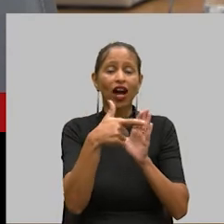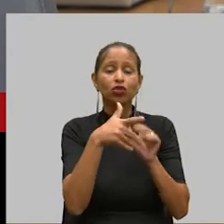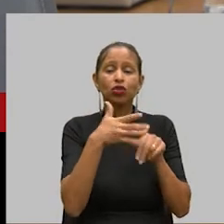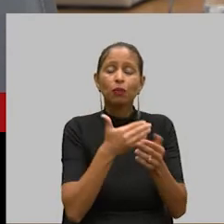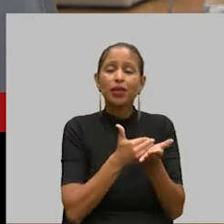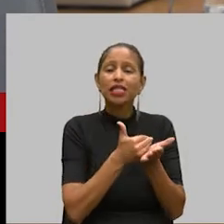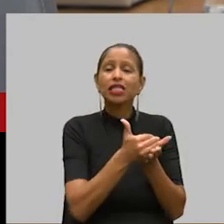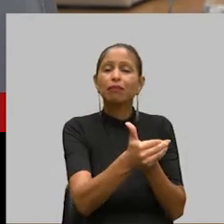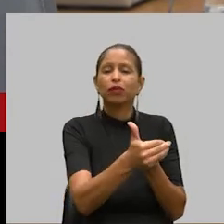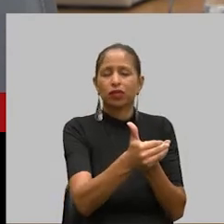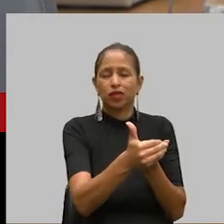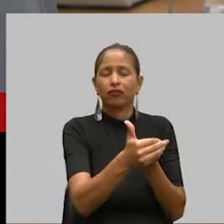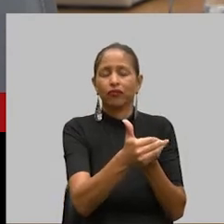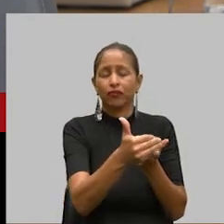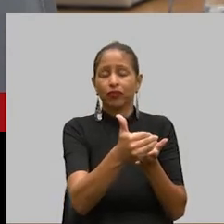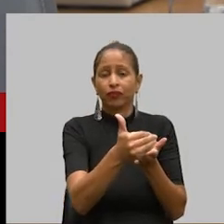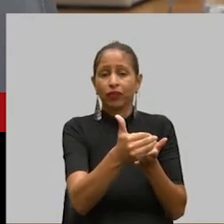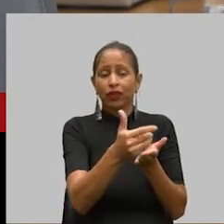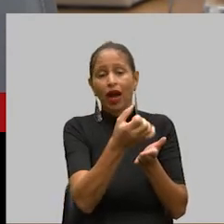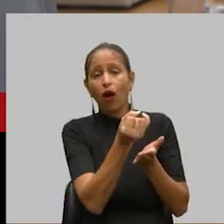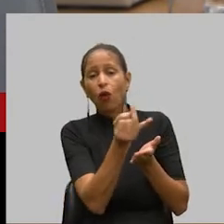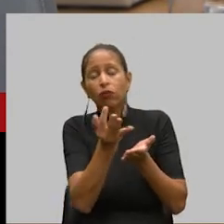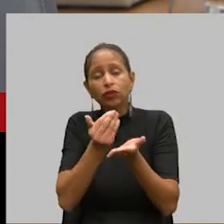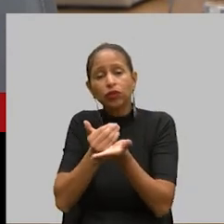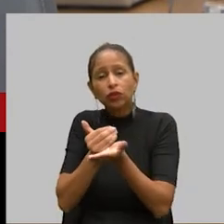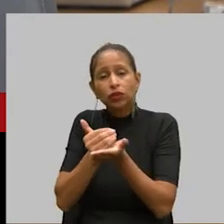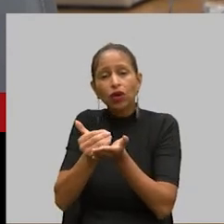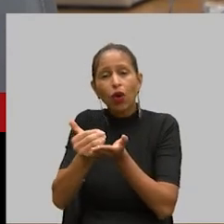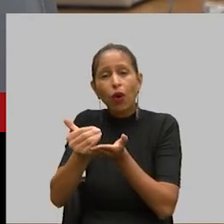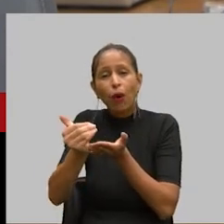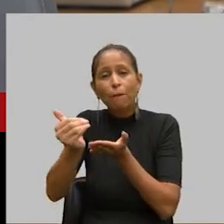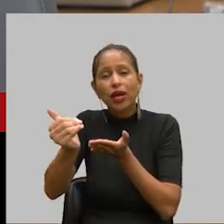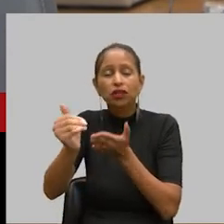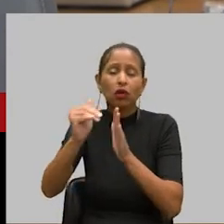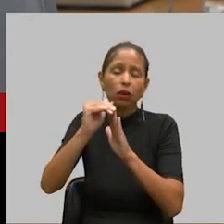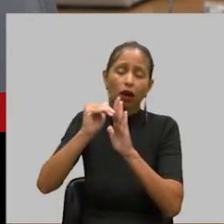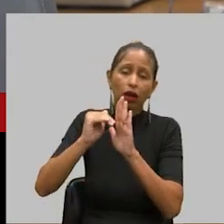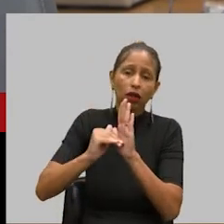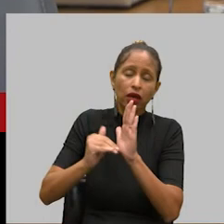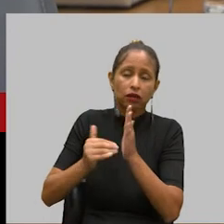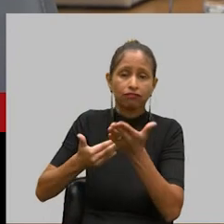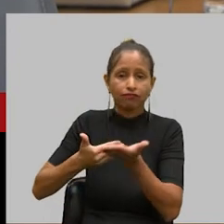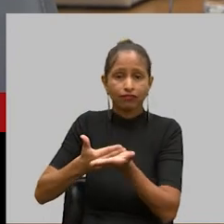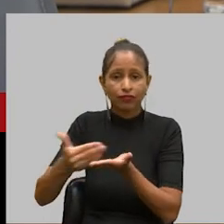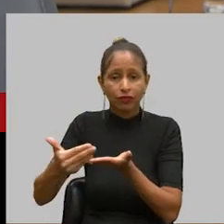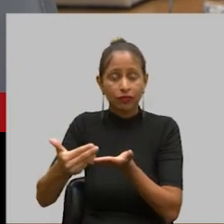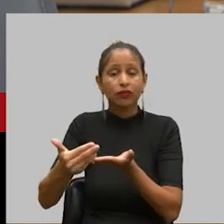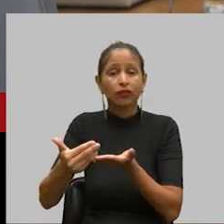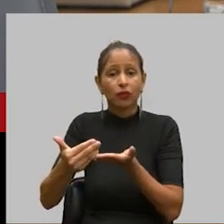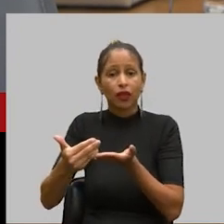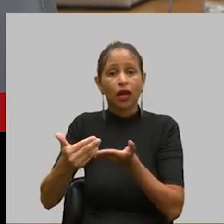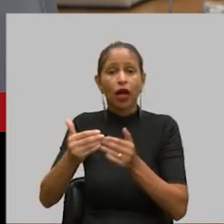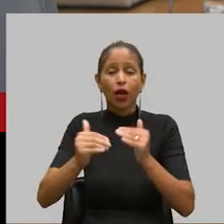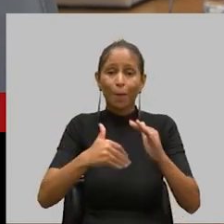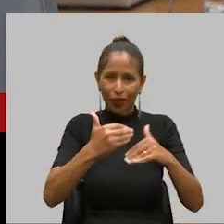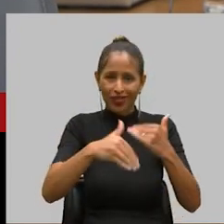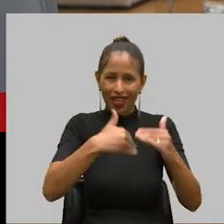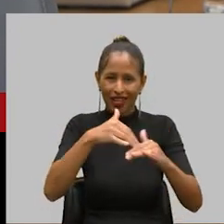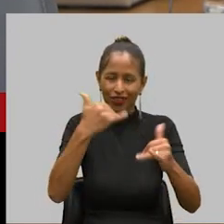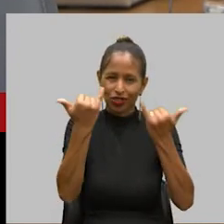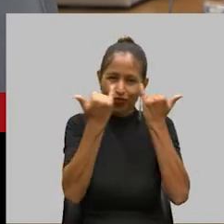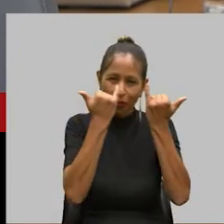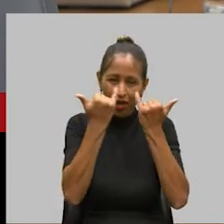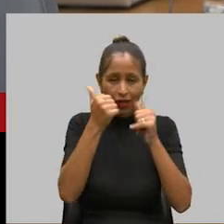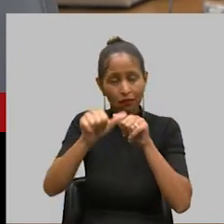da alternância adotam alguns princípios alguns aspectos da alternância que nós chamamos processo de formação em